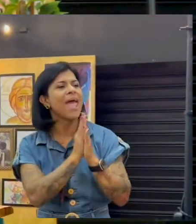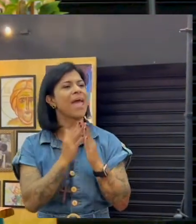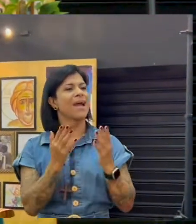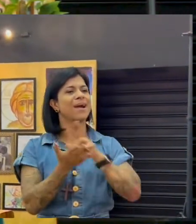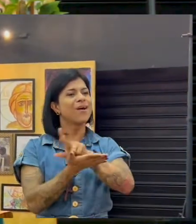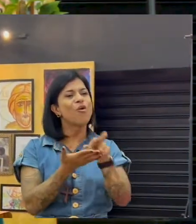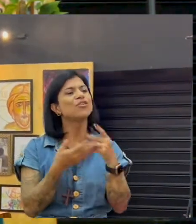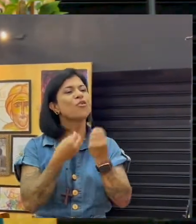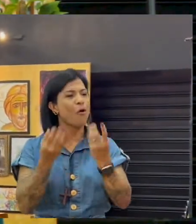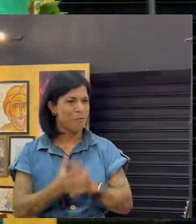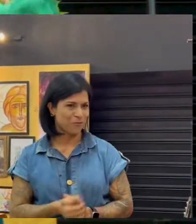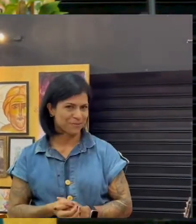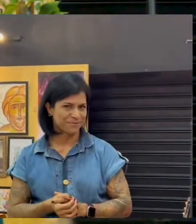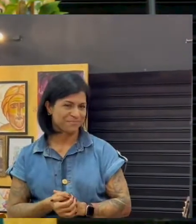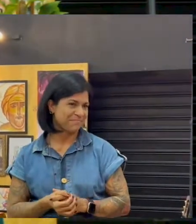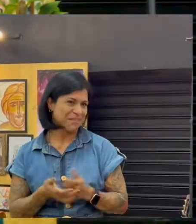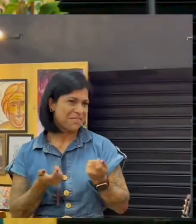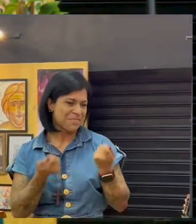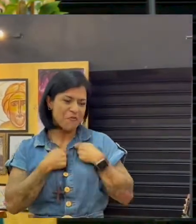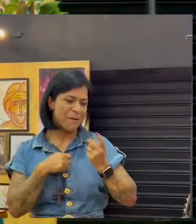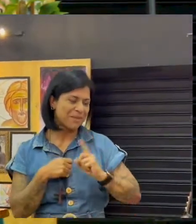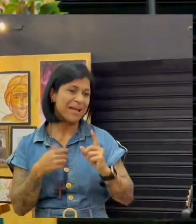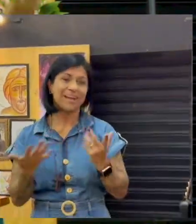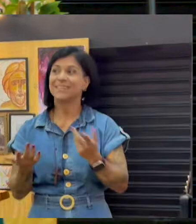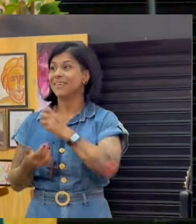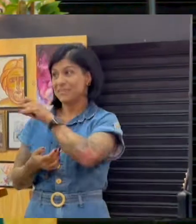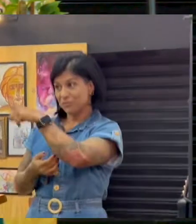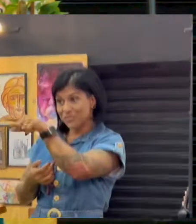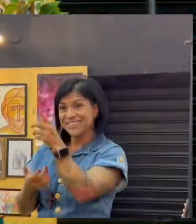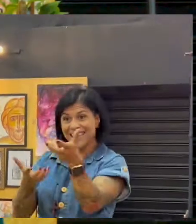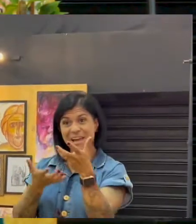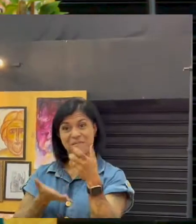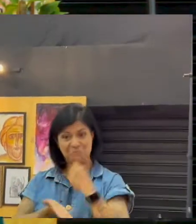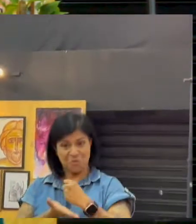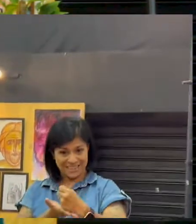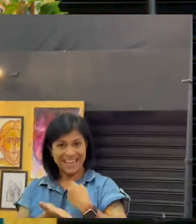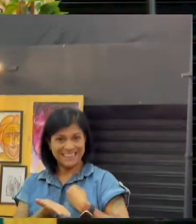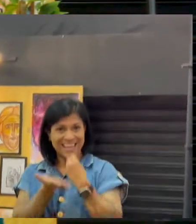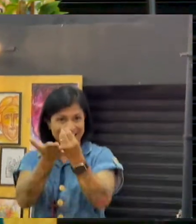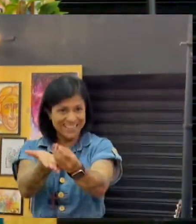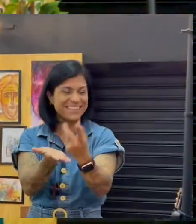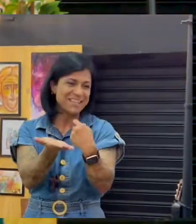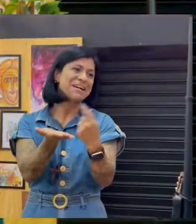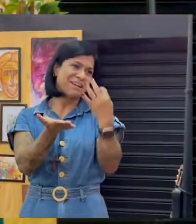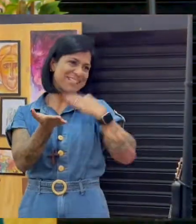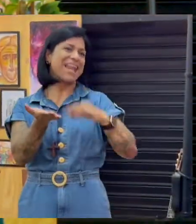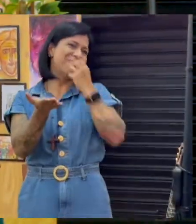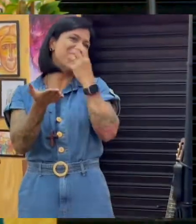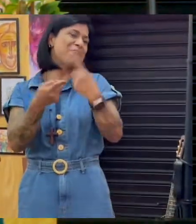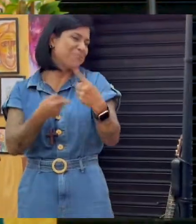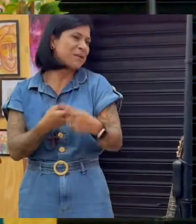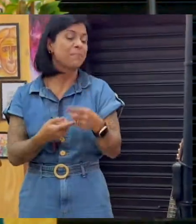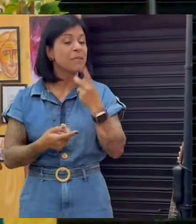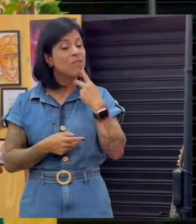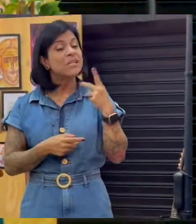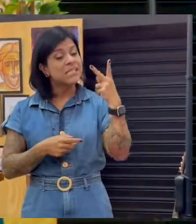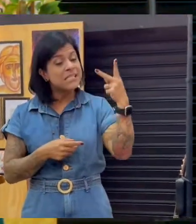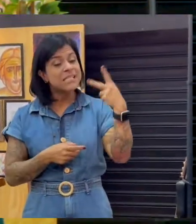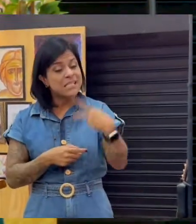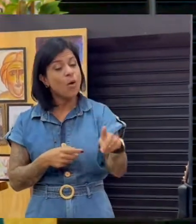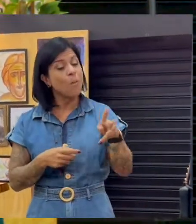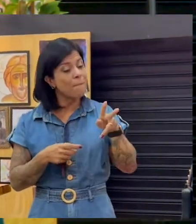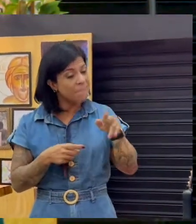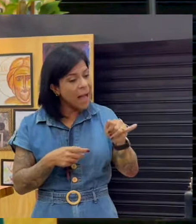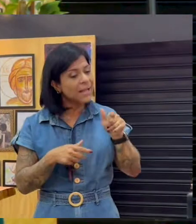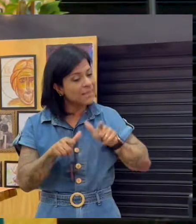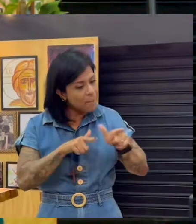é só aquilo que você sai de casa para fazer. Quando você está em casa, você também está trabalhando. Então, isso você precisa, nem que seja só isso que você